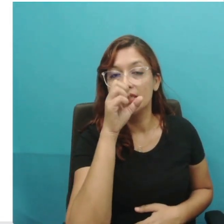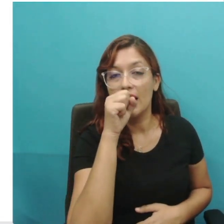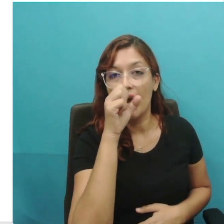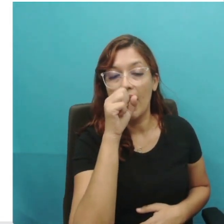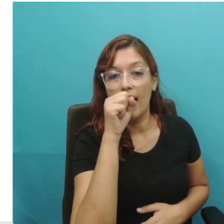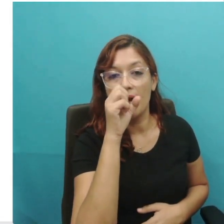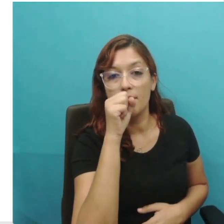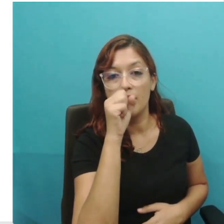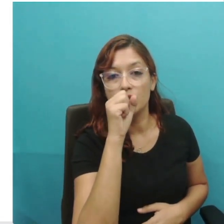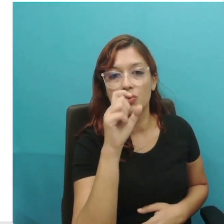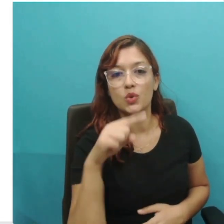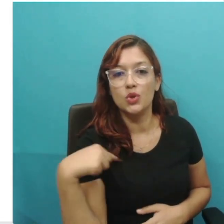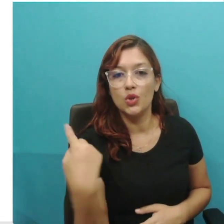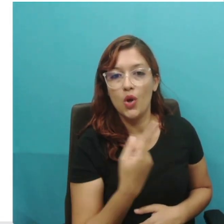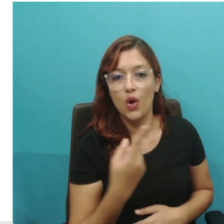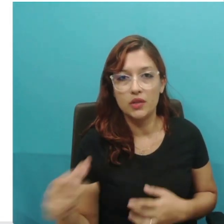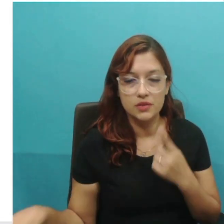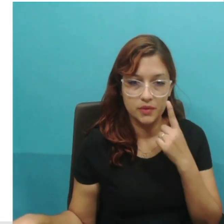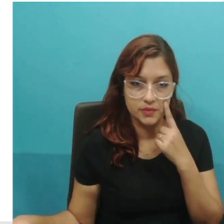Ó, sábado,